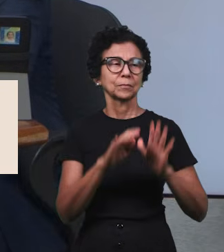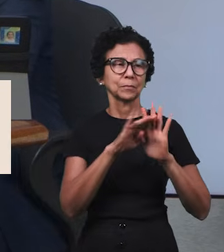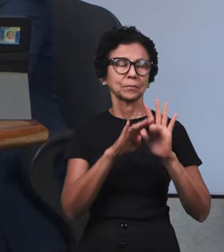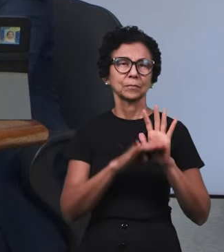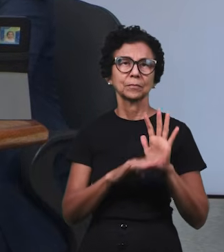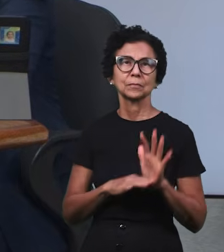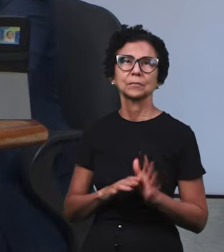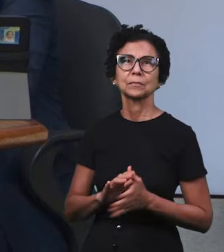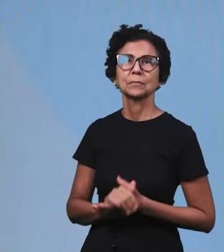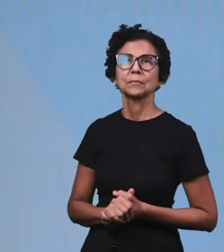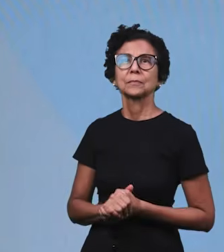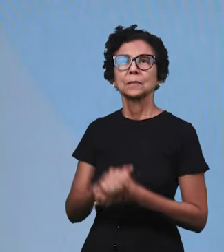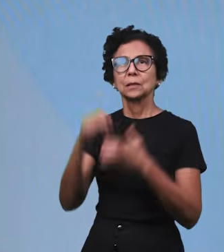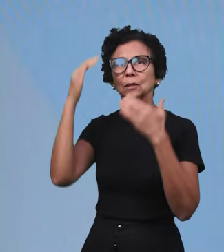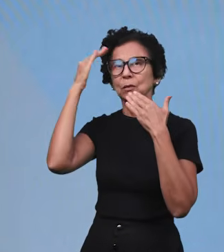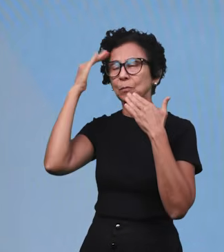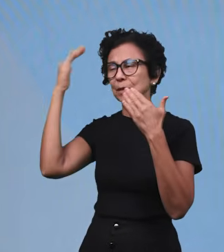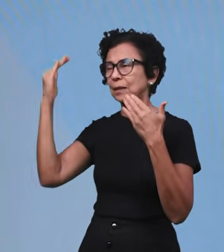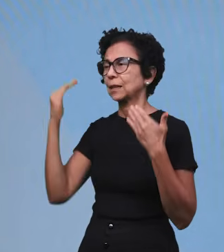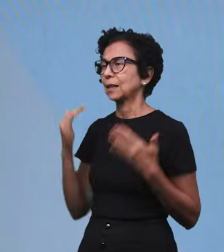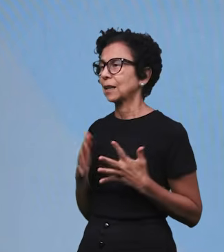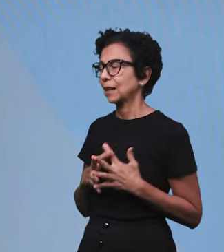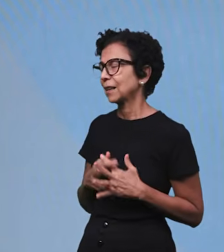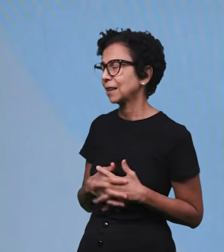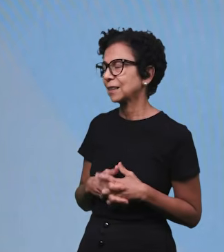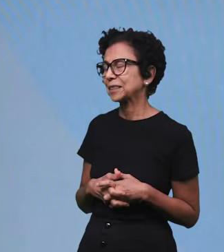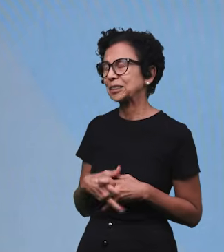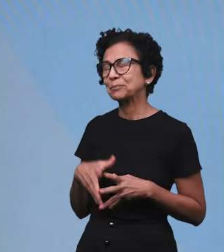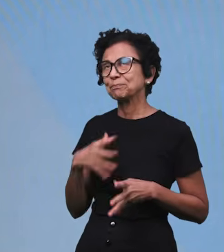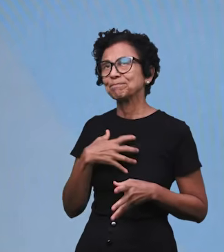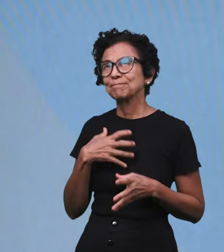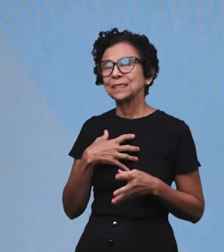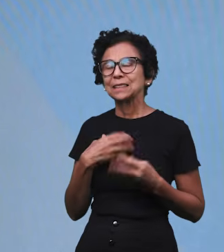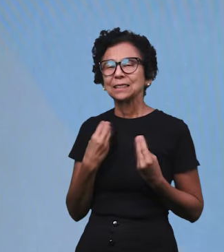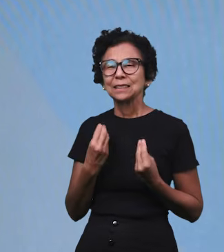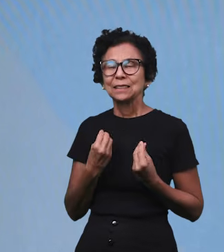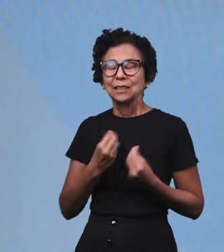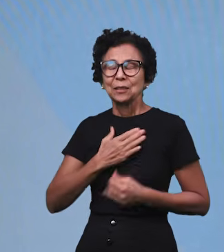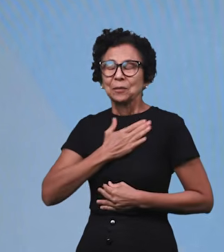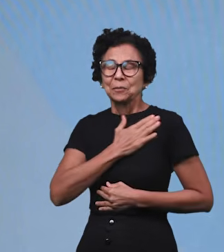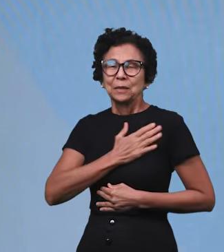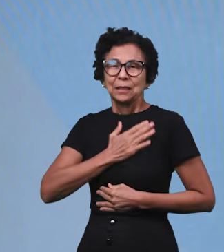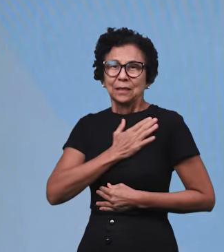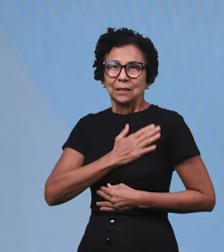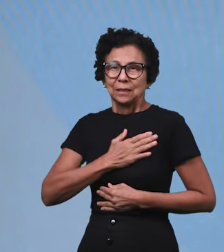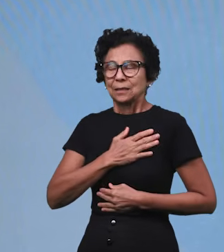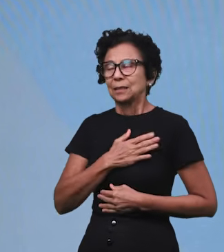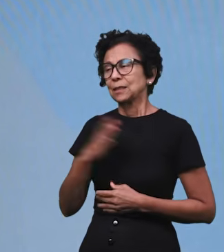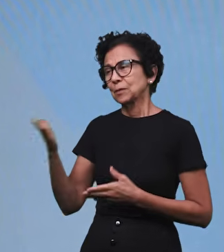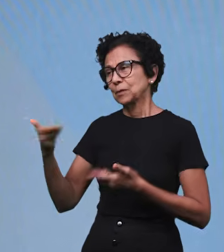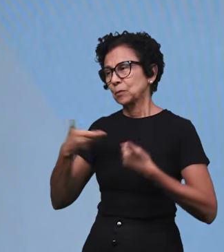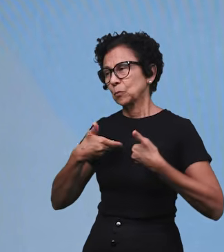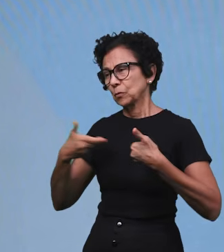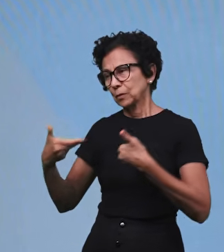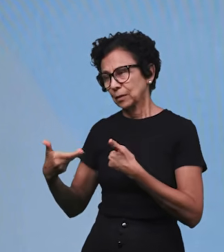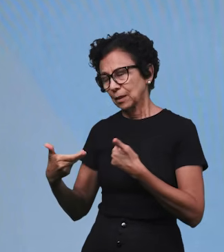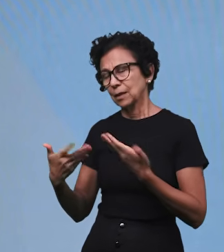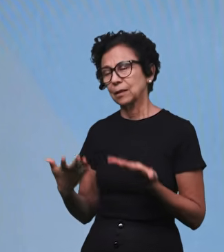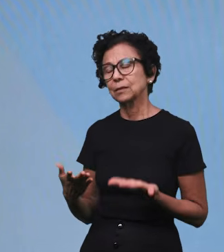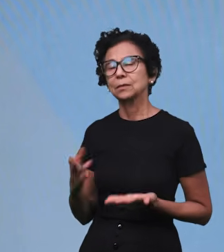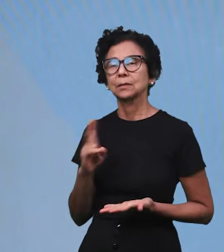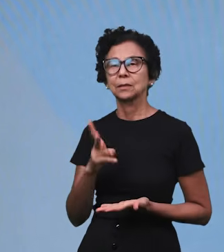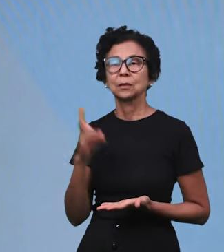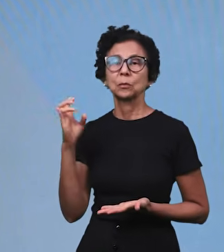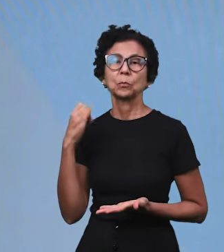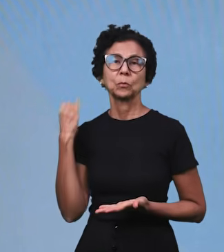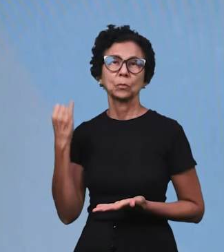Saúde. Obrigada, Hugo. Eu fico muito lisonjeada de ter sido convidada, né? É sempre importante a